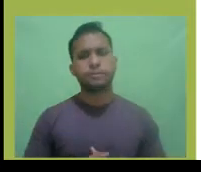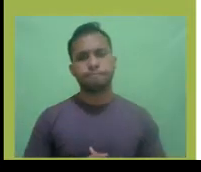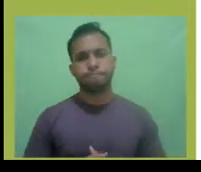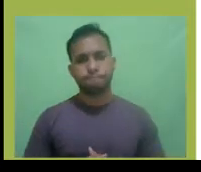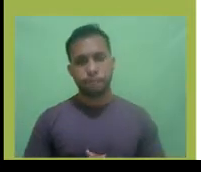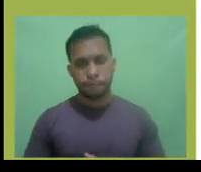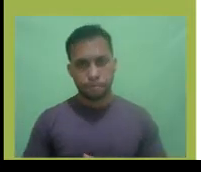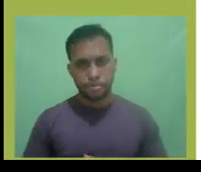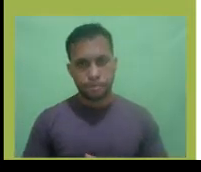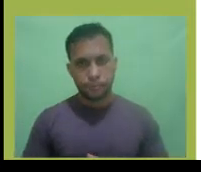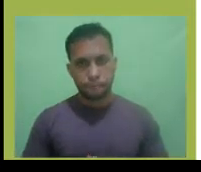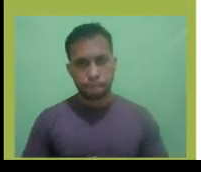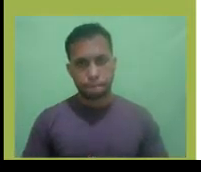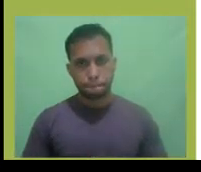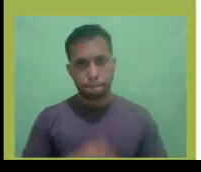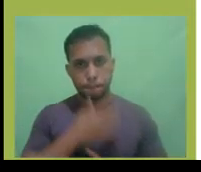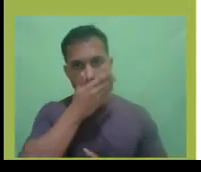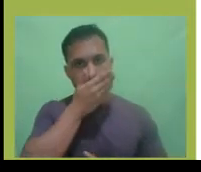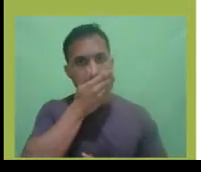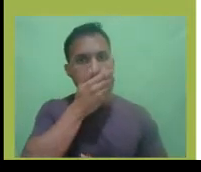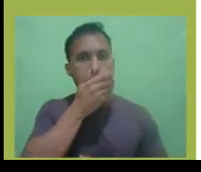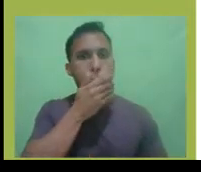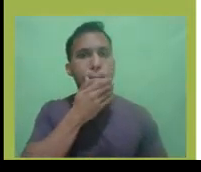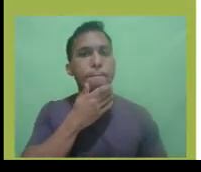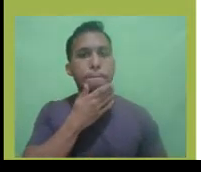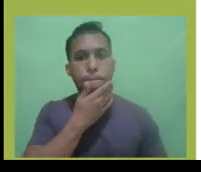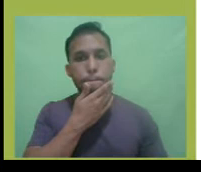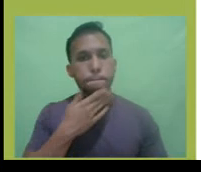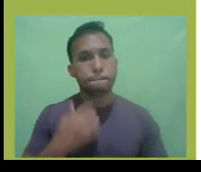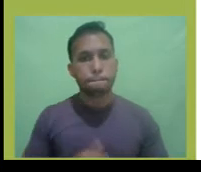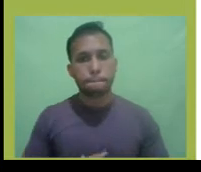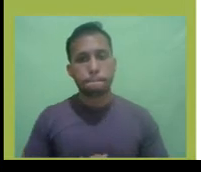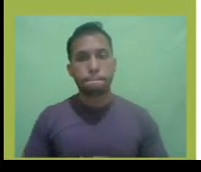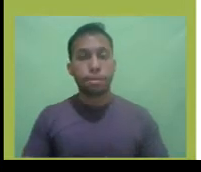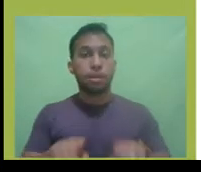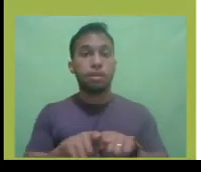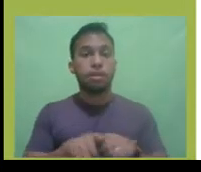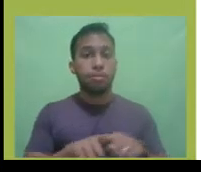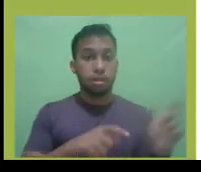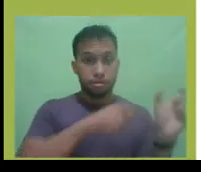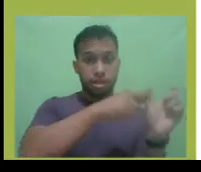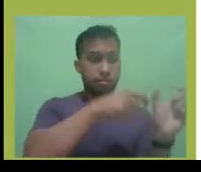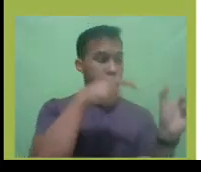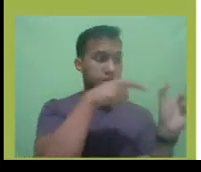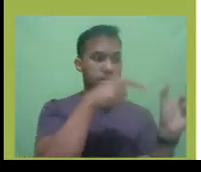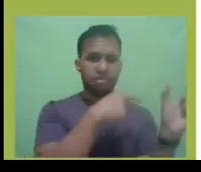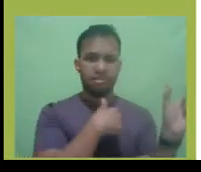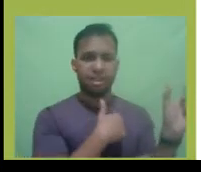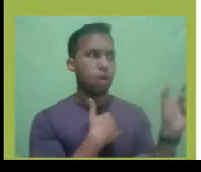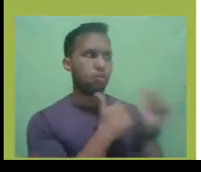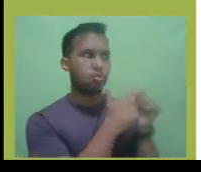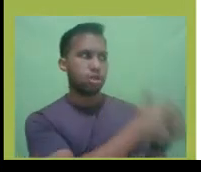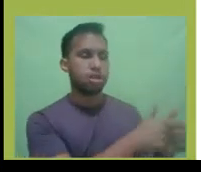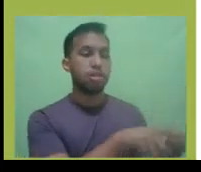escrever. Coloque uma palavra-chave para te servir de guia, para você não se perder, e para que o leitor também, quando ver a sua